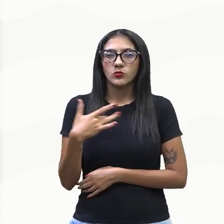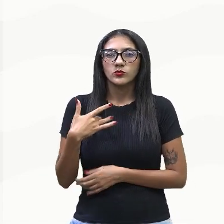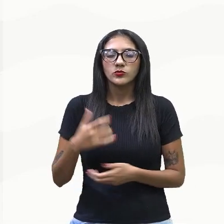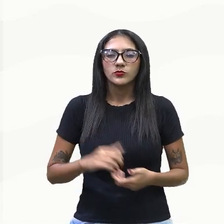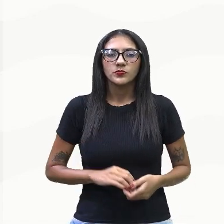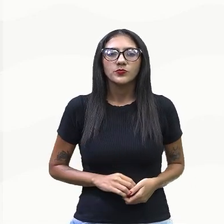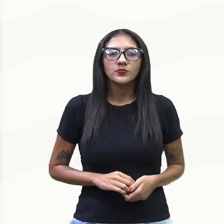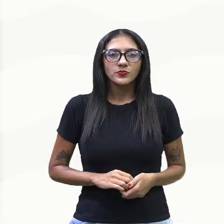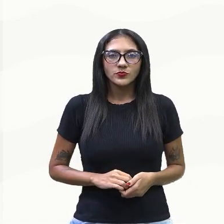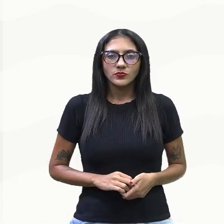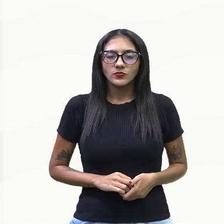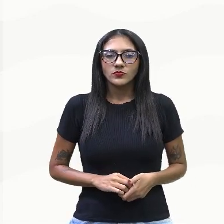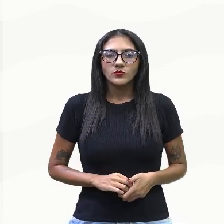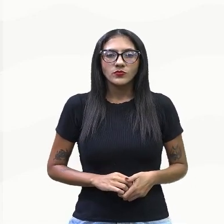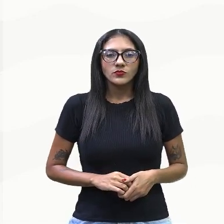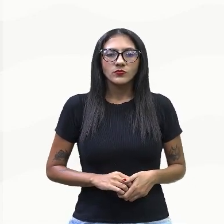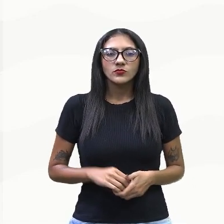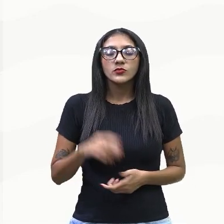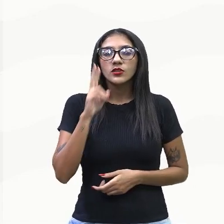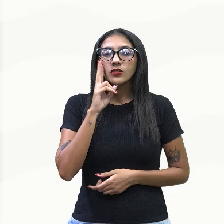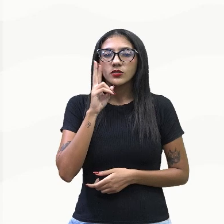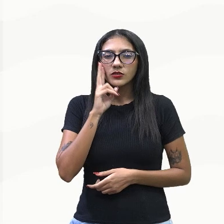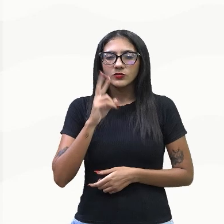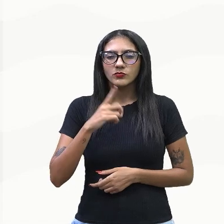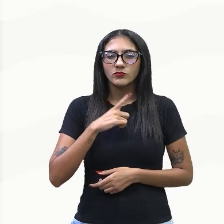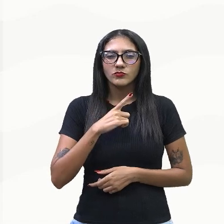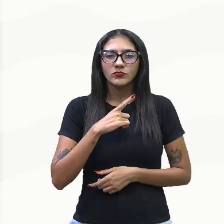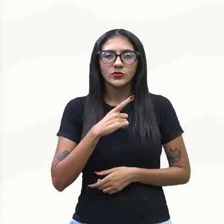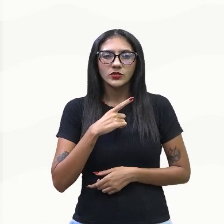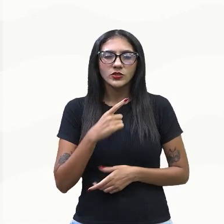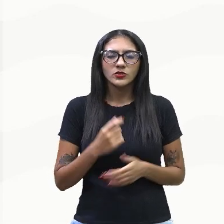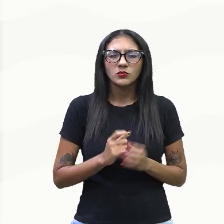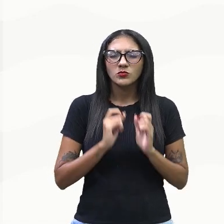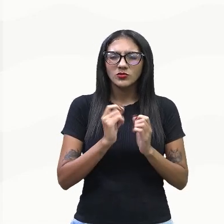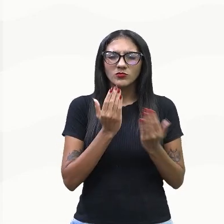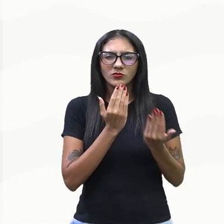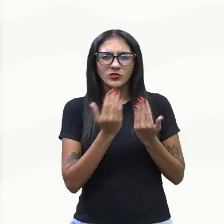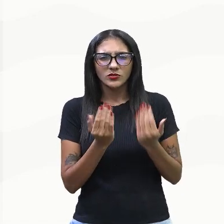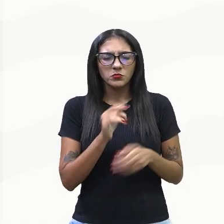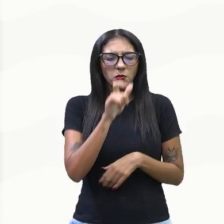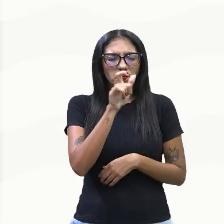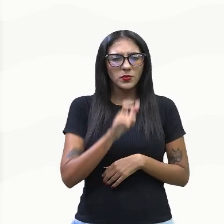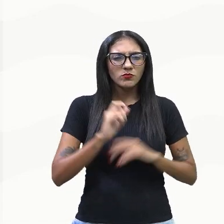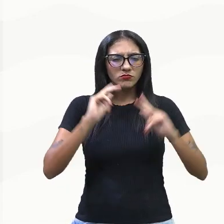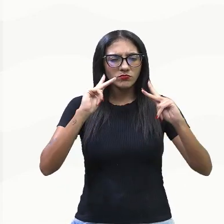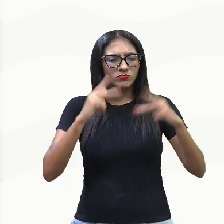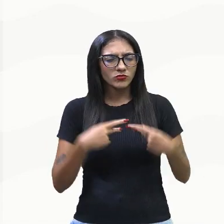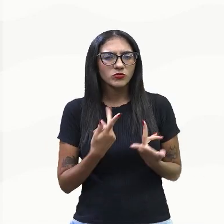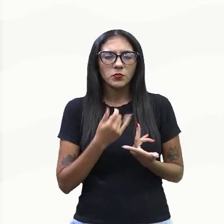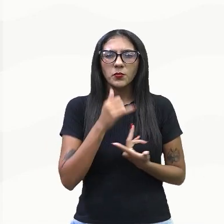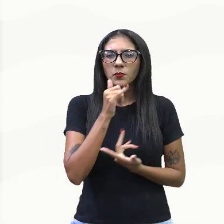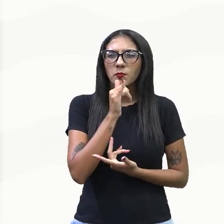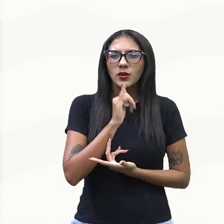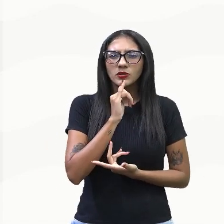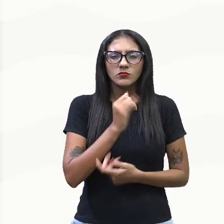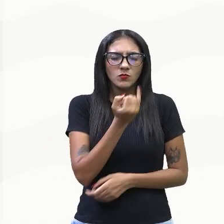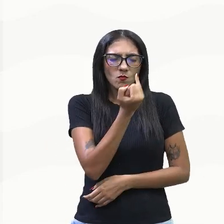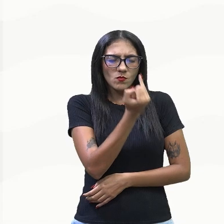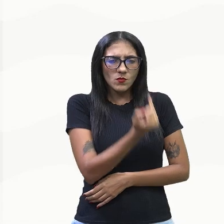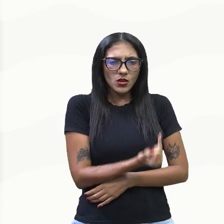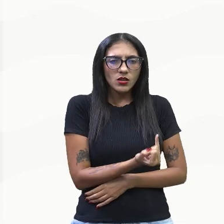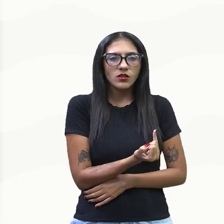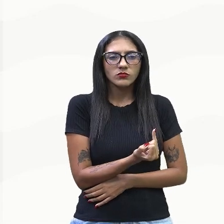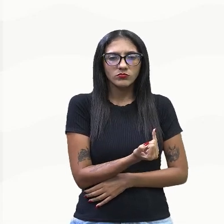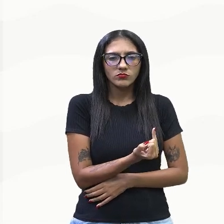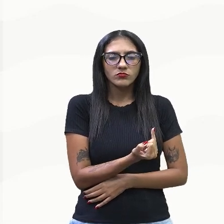Saúde. Lembram que aqui tinha, né, o símbolo aqui de um corpo humano magrinho, certo? Aí aqui, olha, já